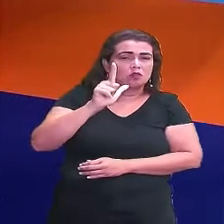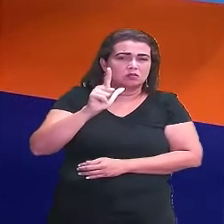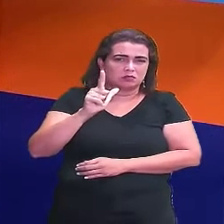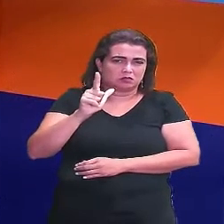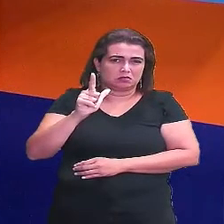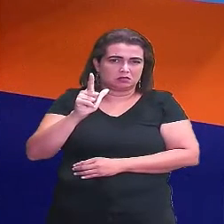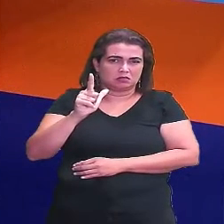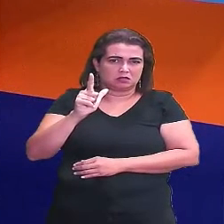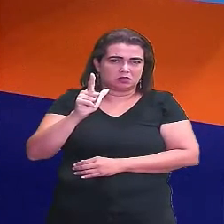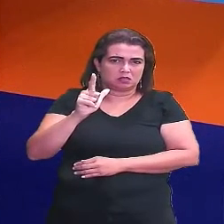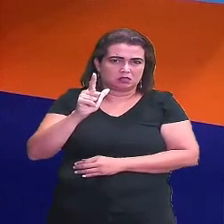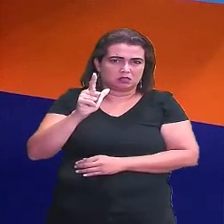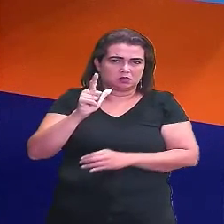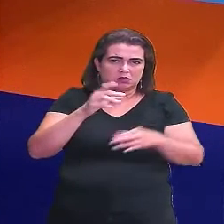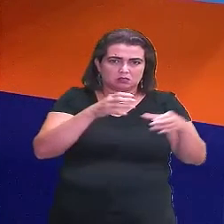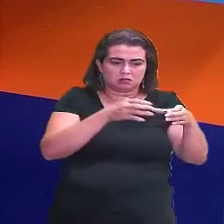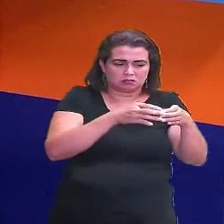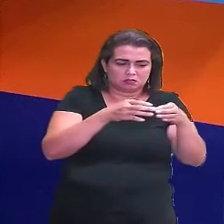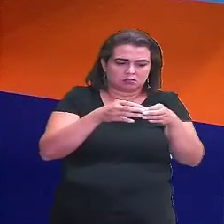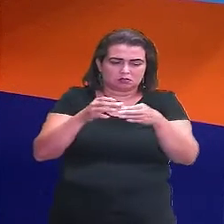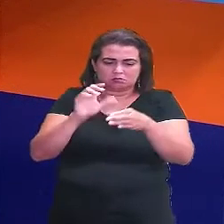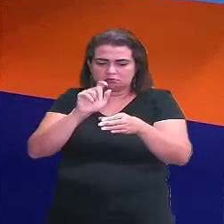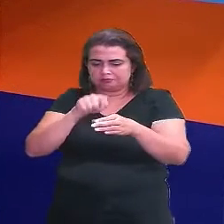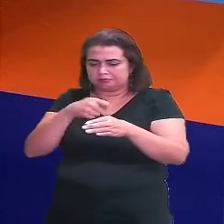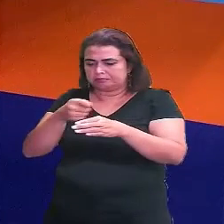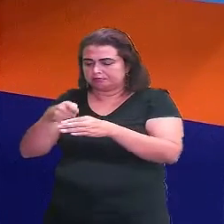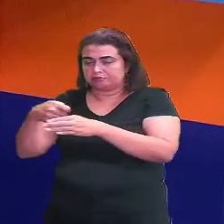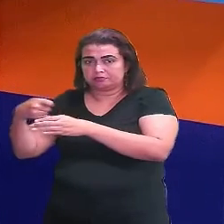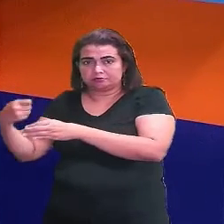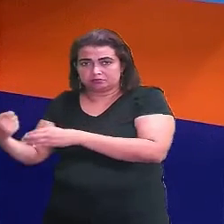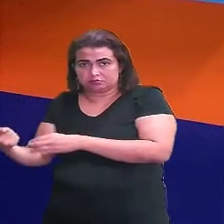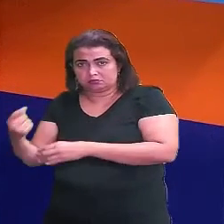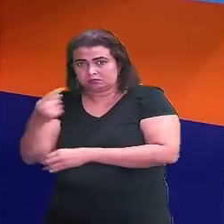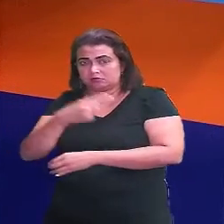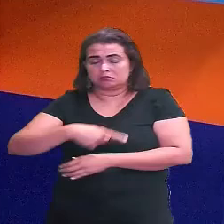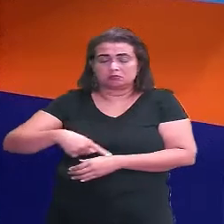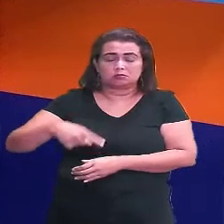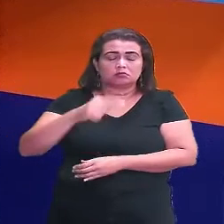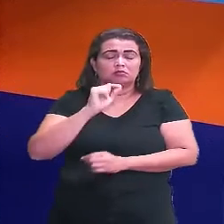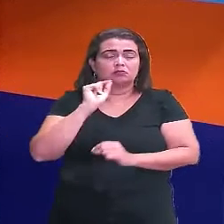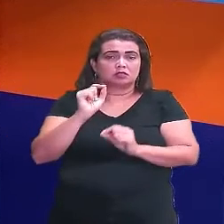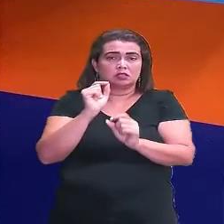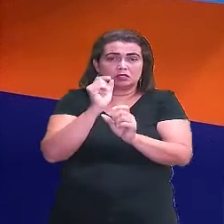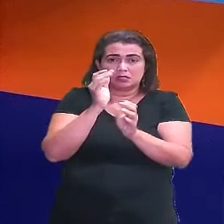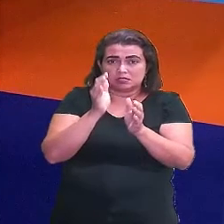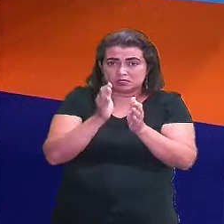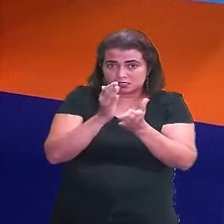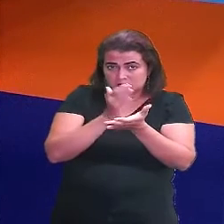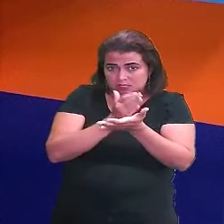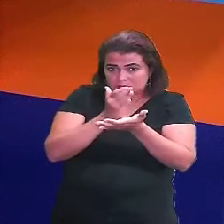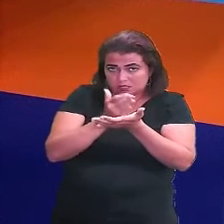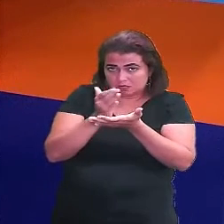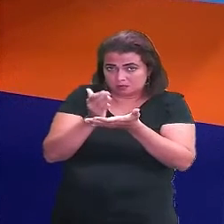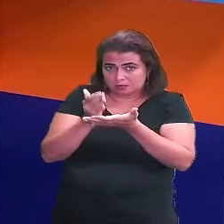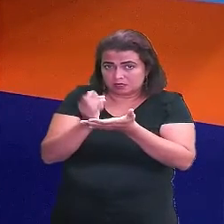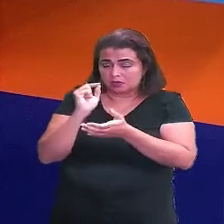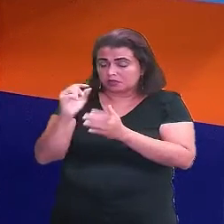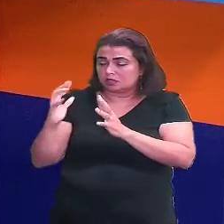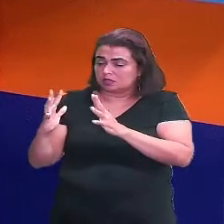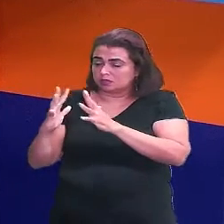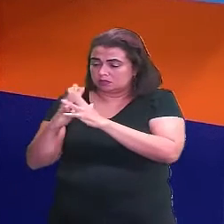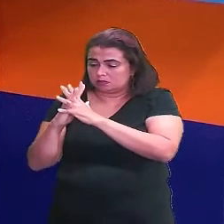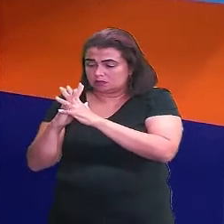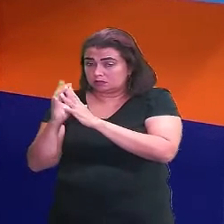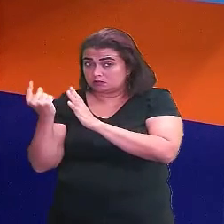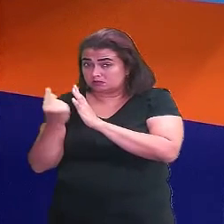a gente tem que entender. E lembrando, quando a gente separar as sílabas, a gente tem que lembrar que consoantes não podem